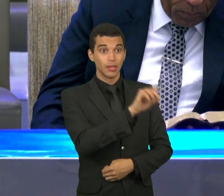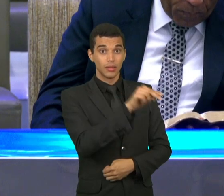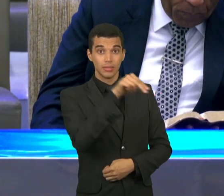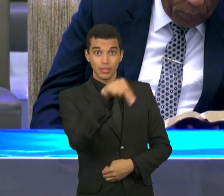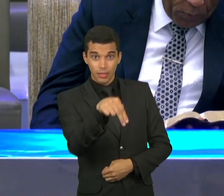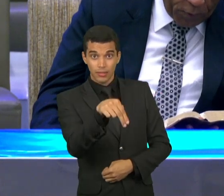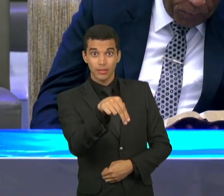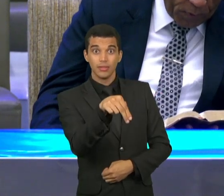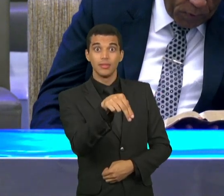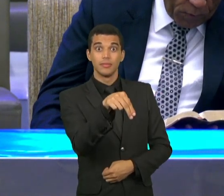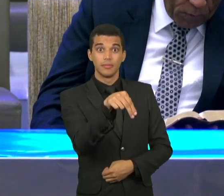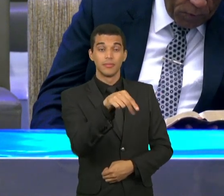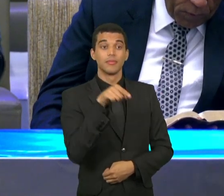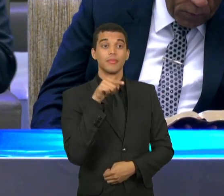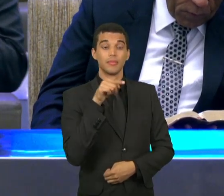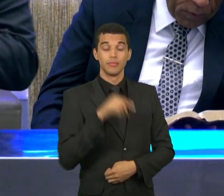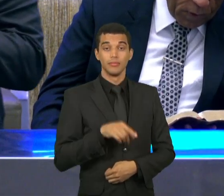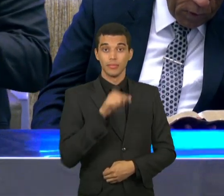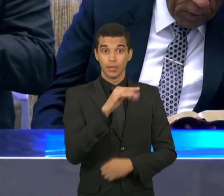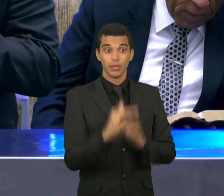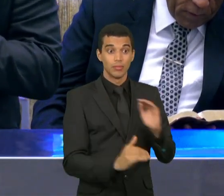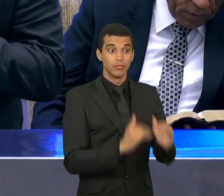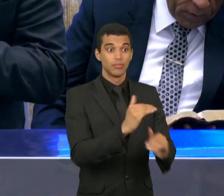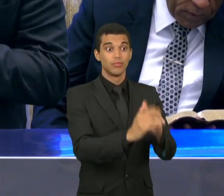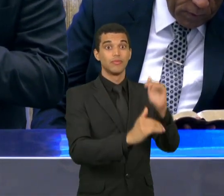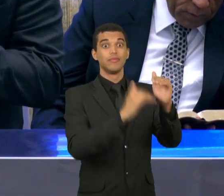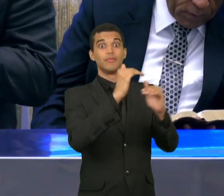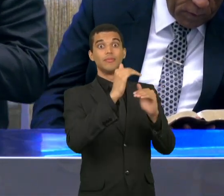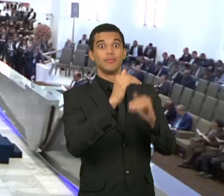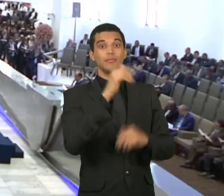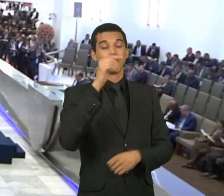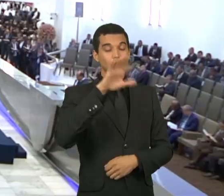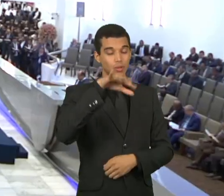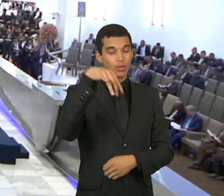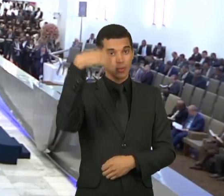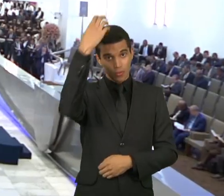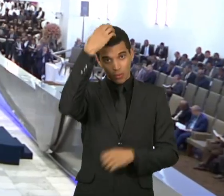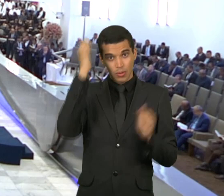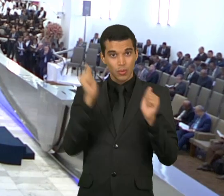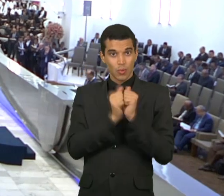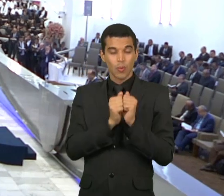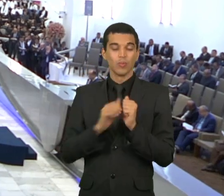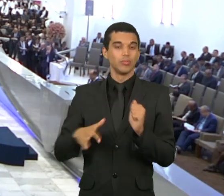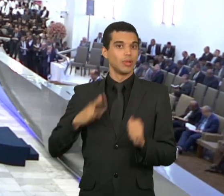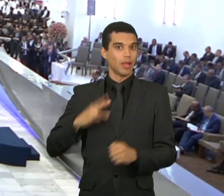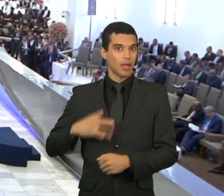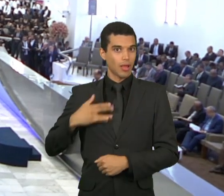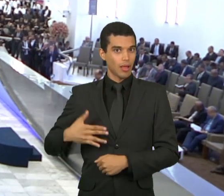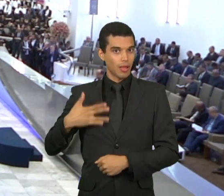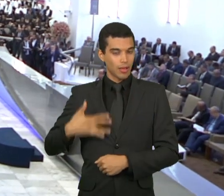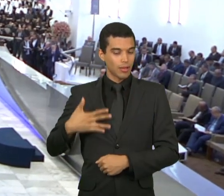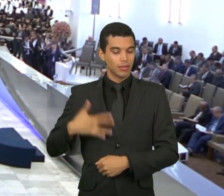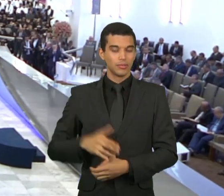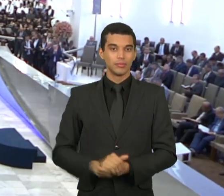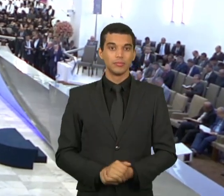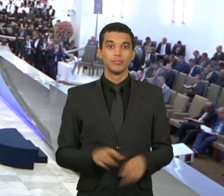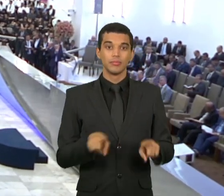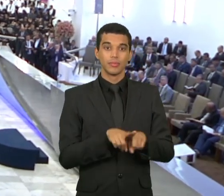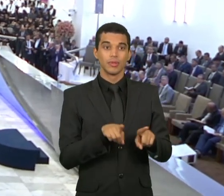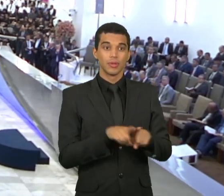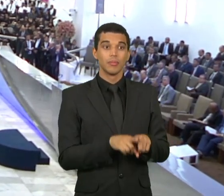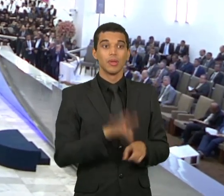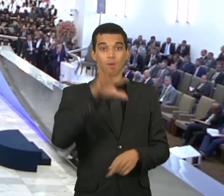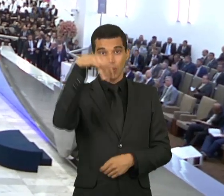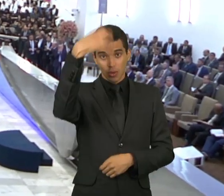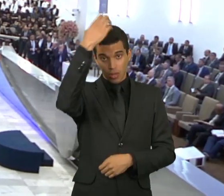pois, prosperou no reinado de Dario e no reinado de